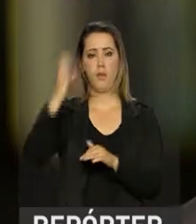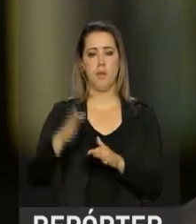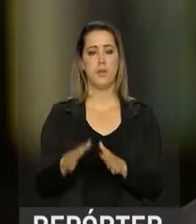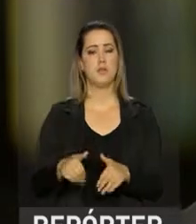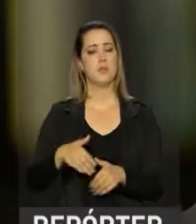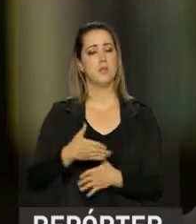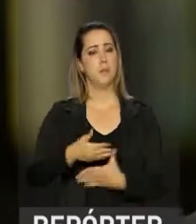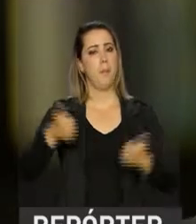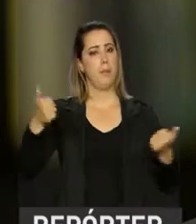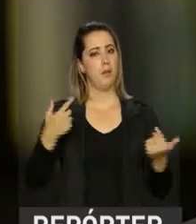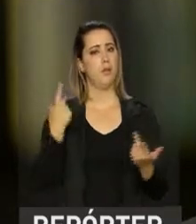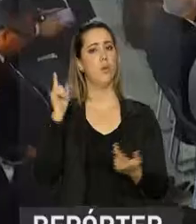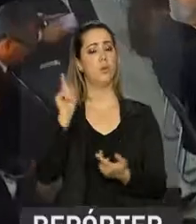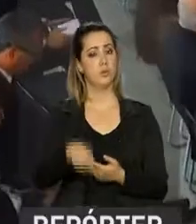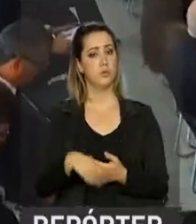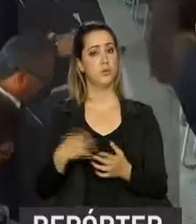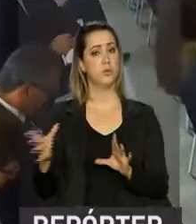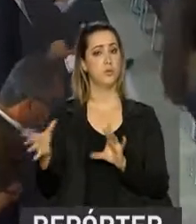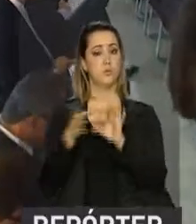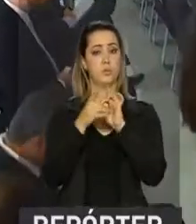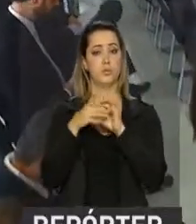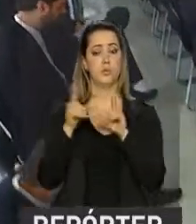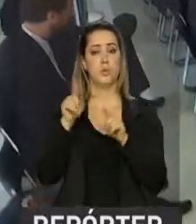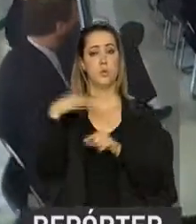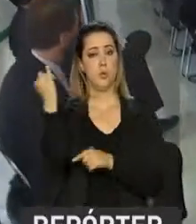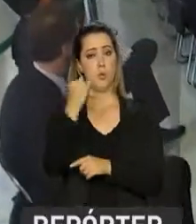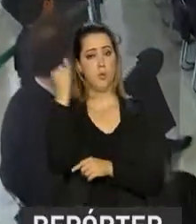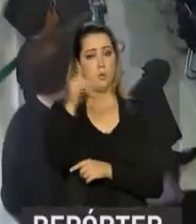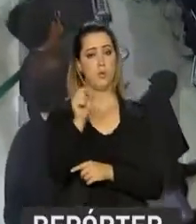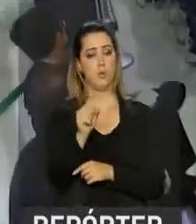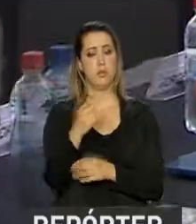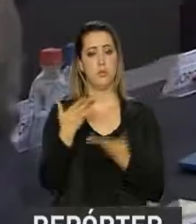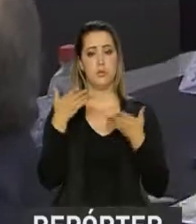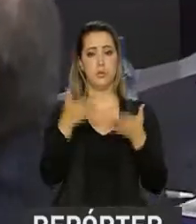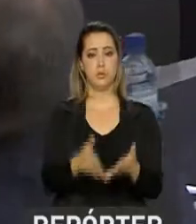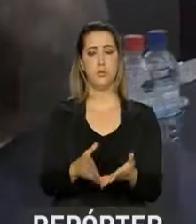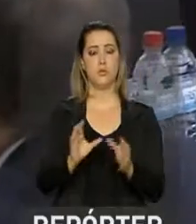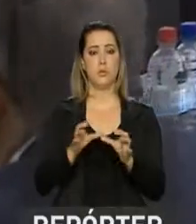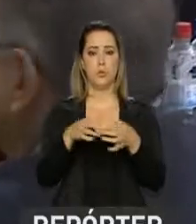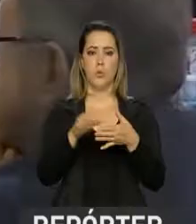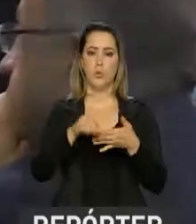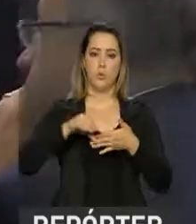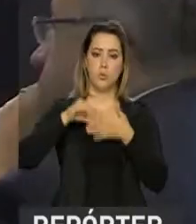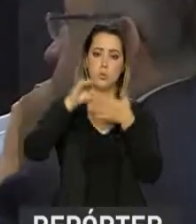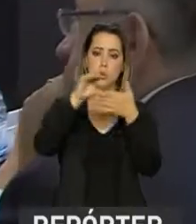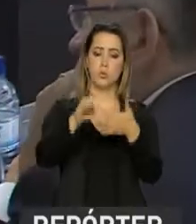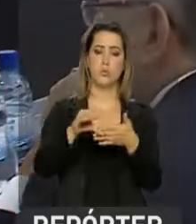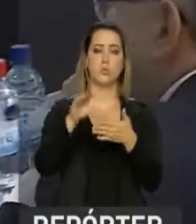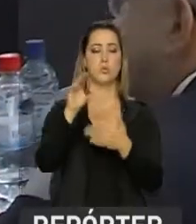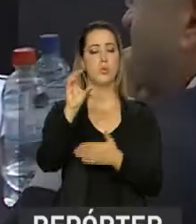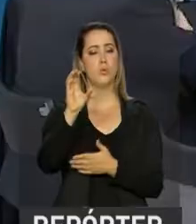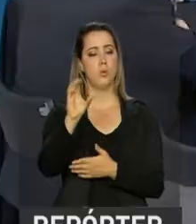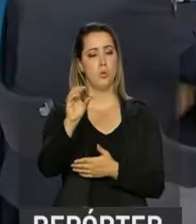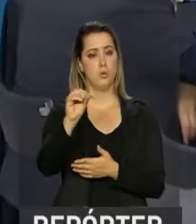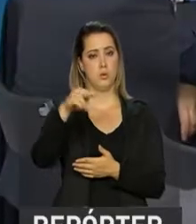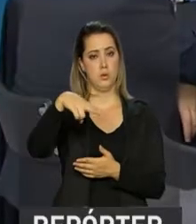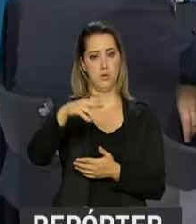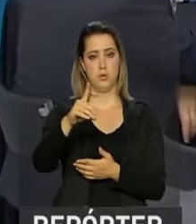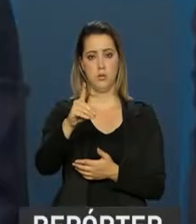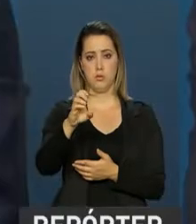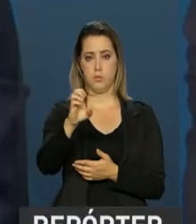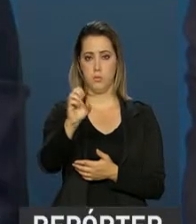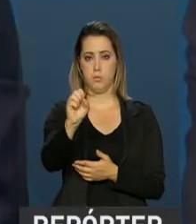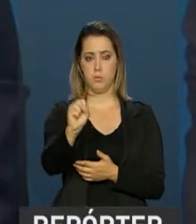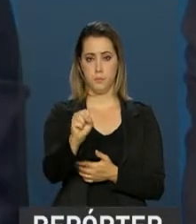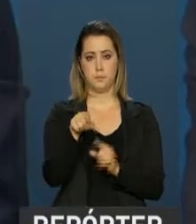mais leve e isto é uma participação muito expressiva do conselho nacional de desenvolvimento econômico e social